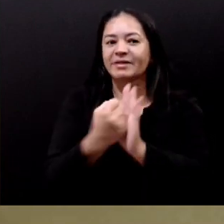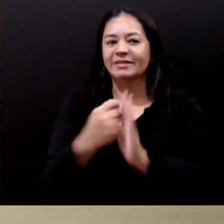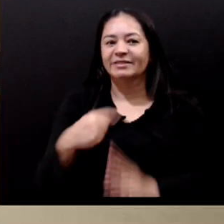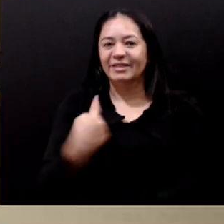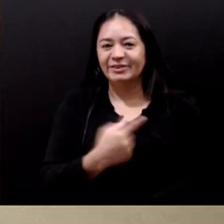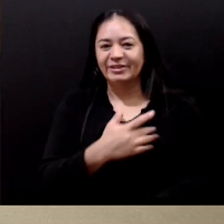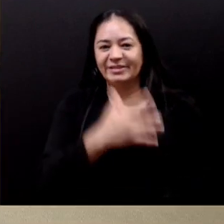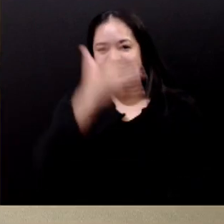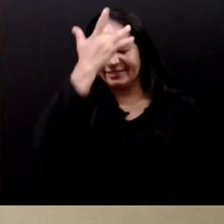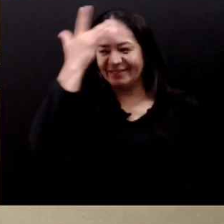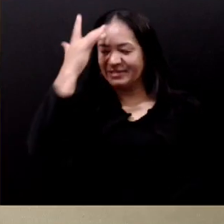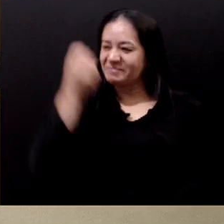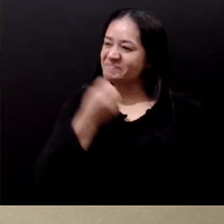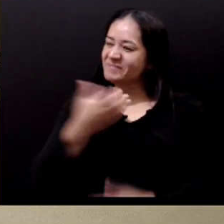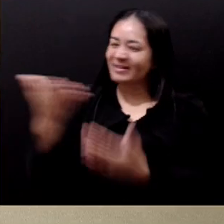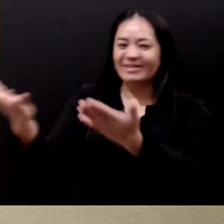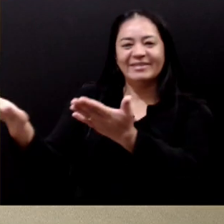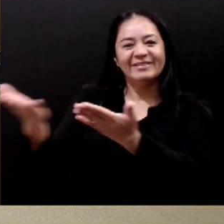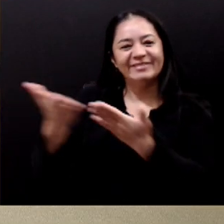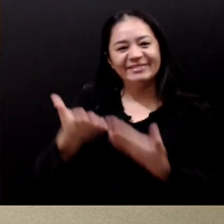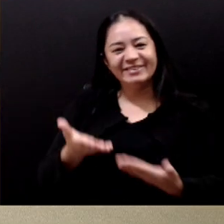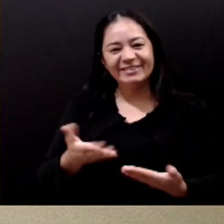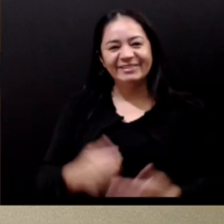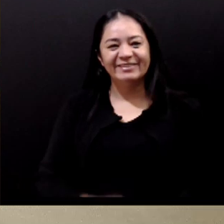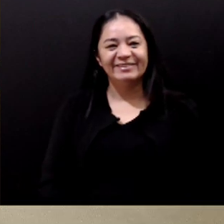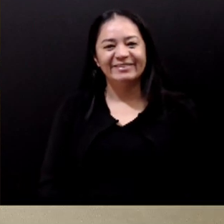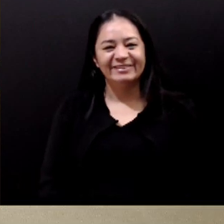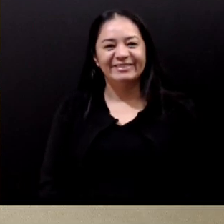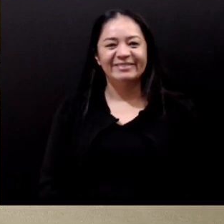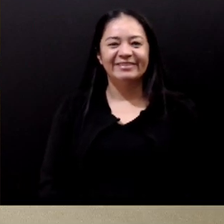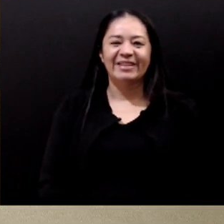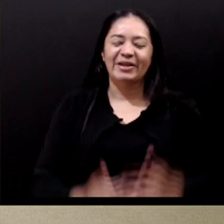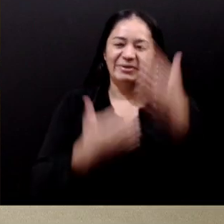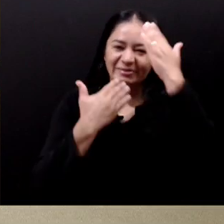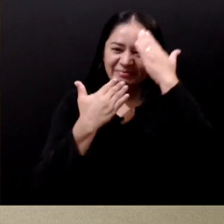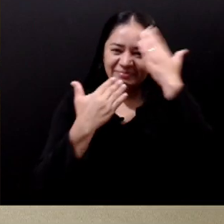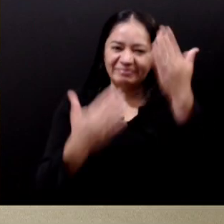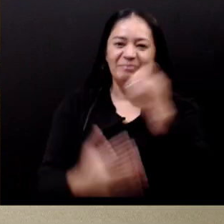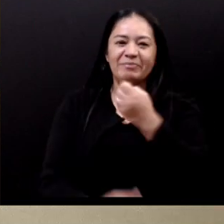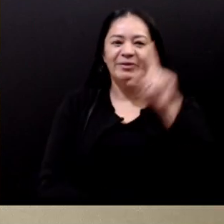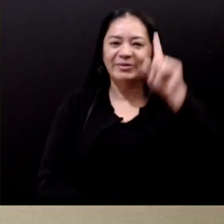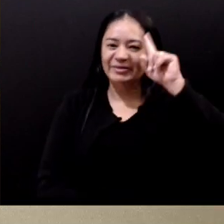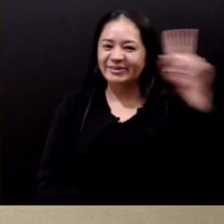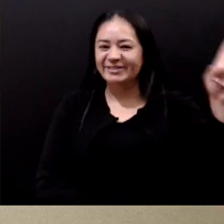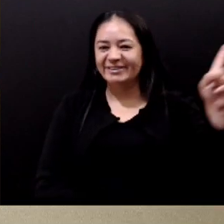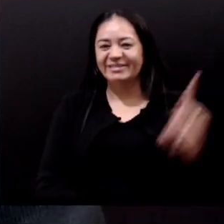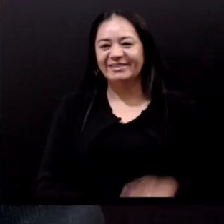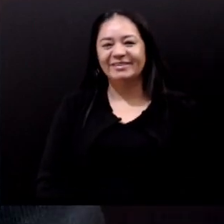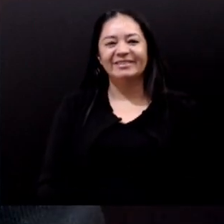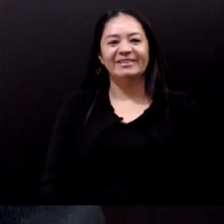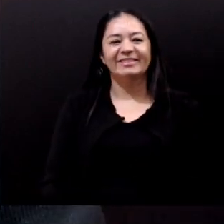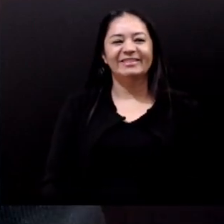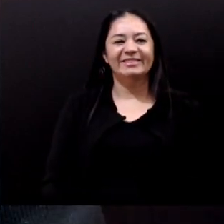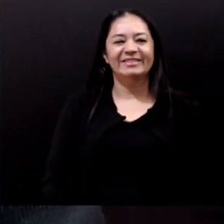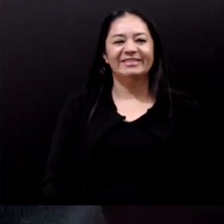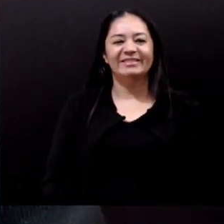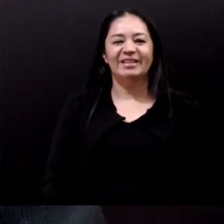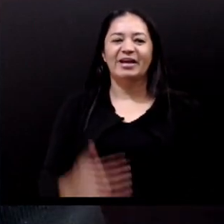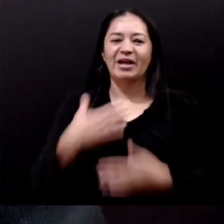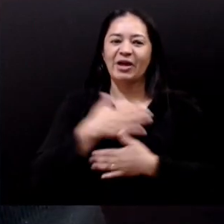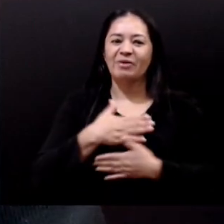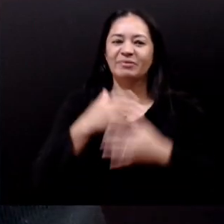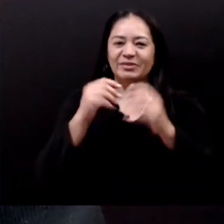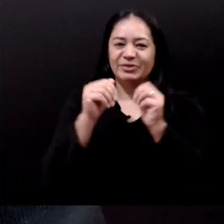bom dia, obrigada por ter vindo. Obrigado, bom dia. Bom dia, Jéssica, Bom tudo bem com dia, vocês? Tudo tudo É um ótimo. ótimo. prazer, né, estar aqui com todos vocês,